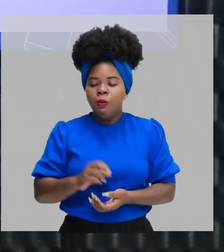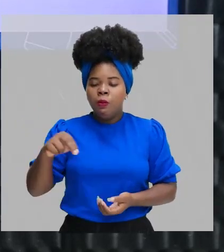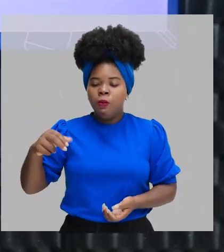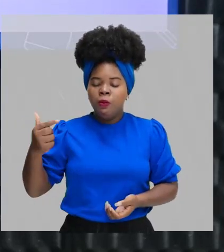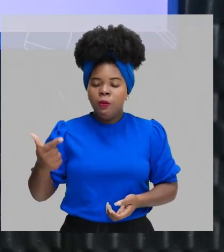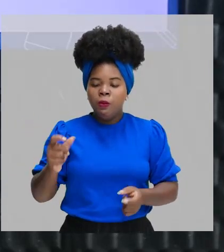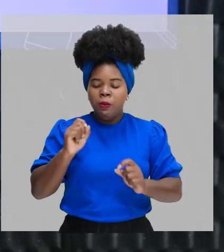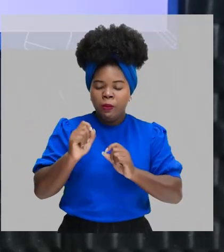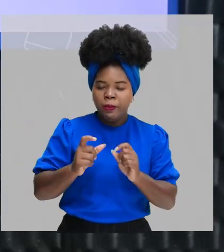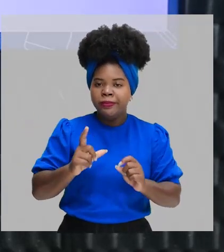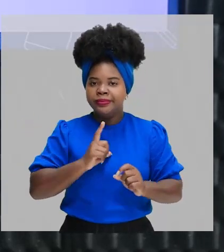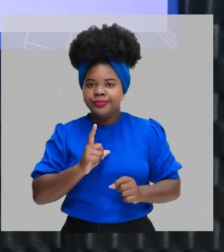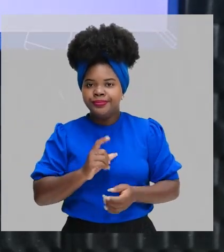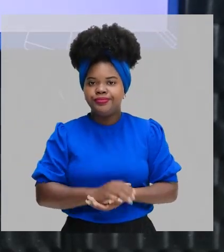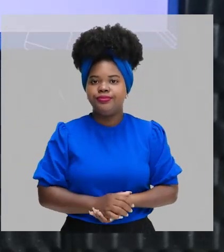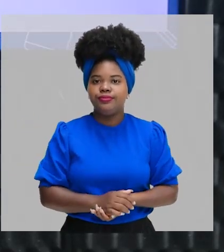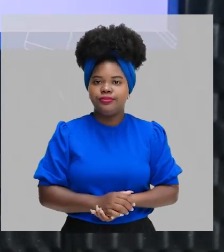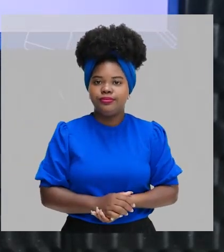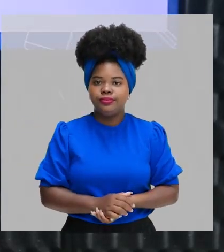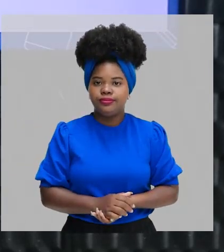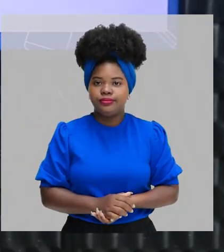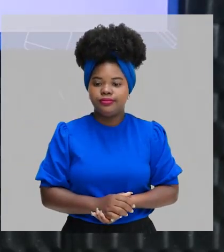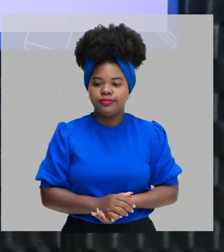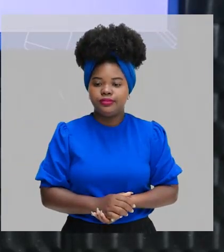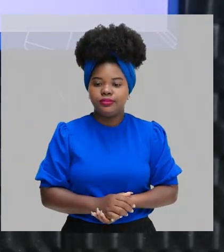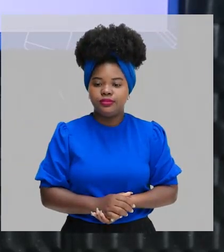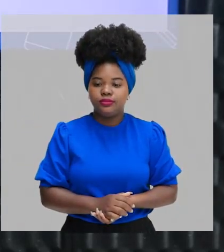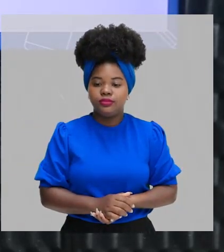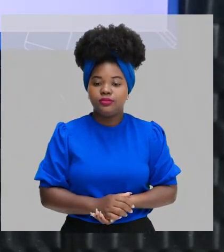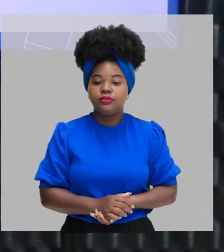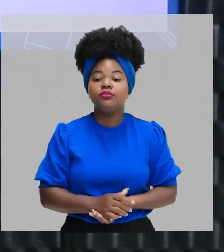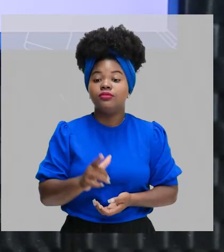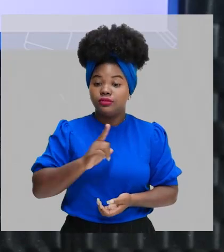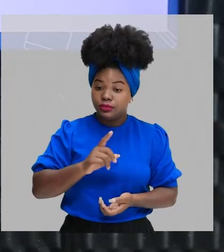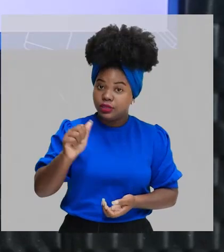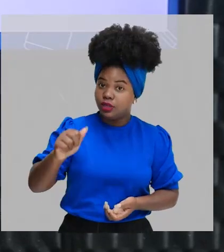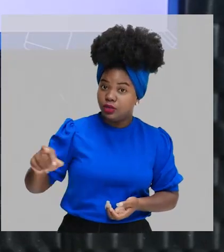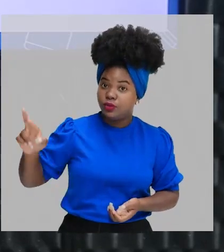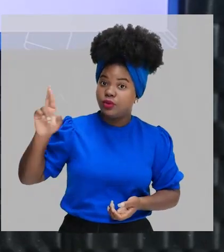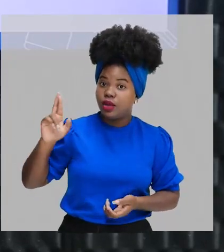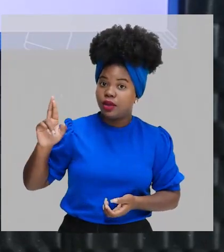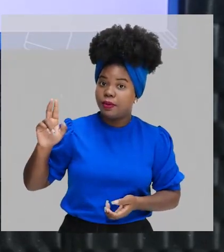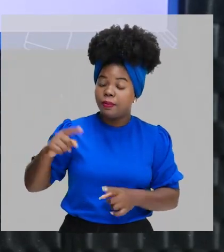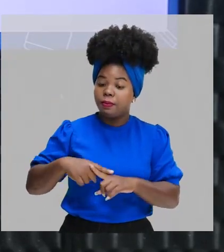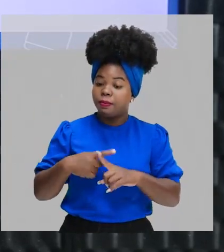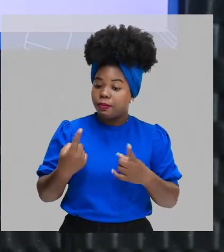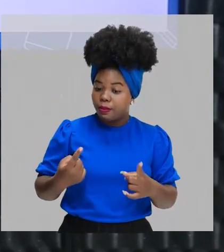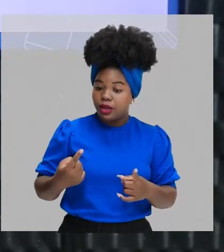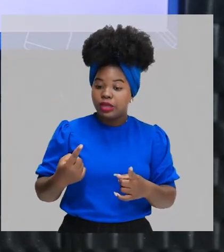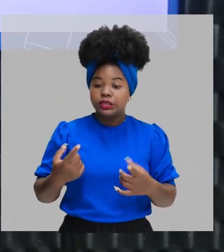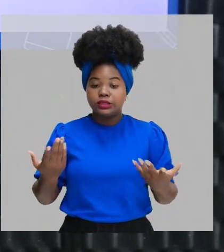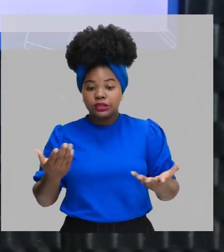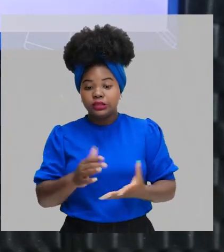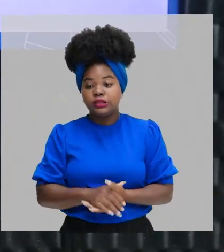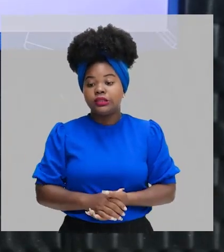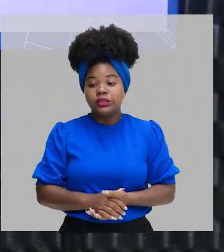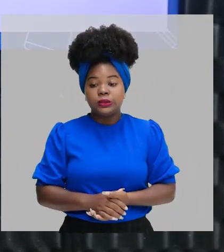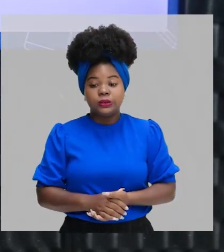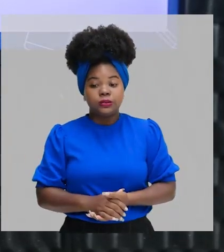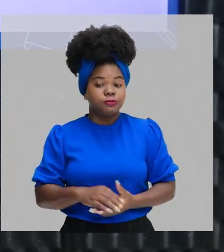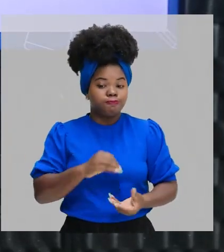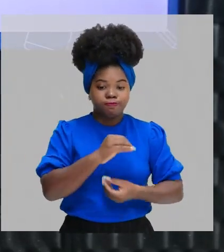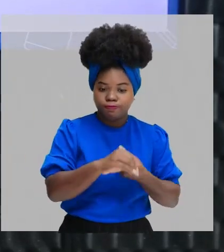N2, ele está presente no ar atmosférico. Ele não faz parte da reação, mas ele